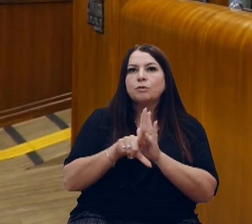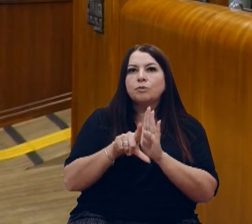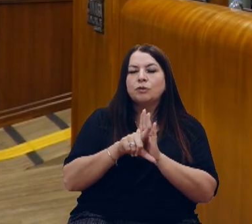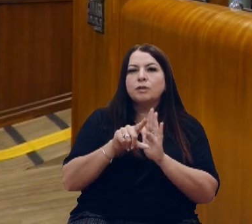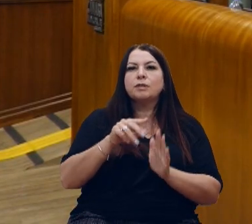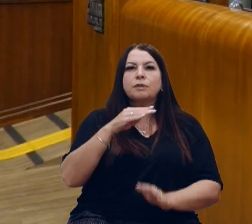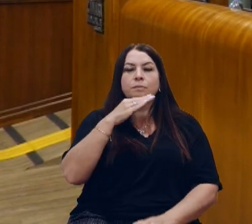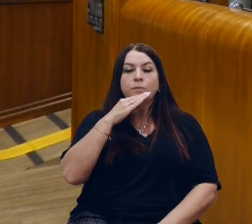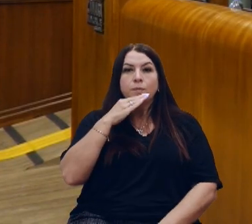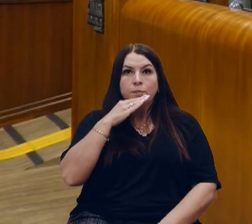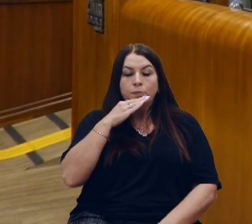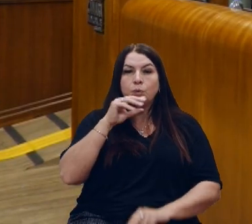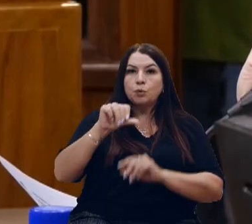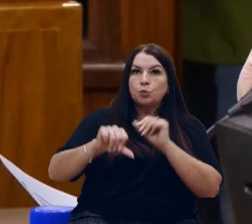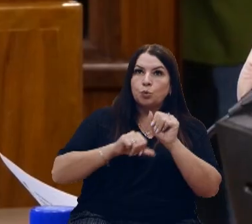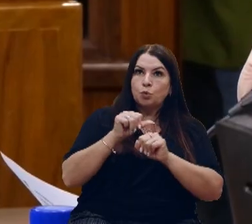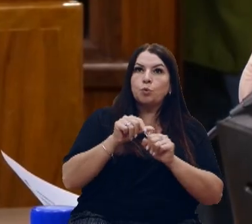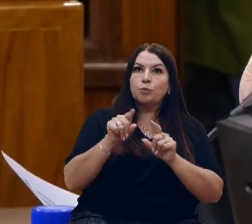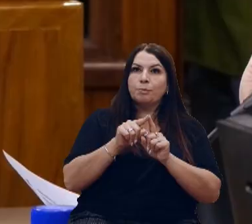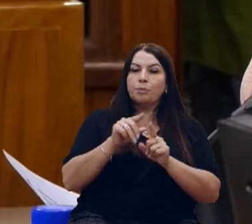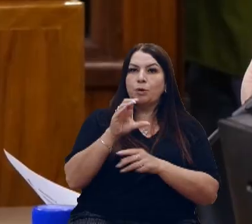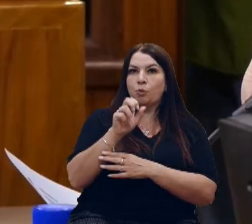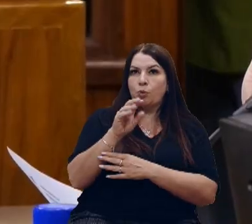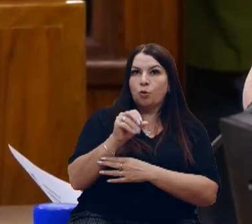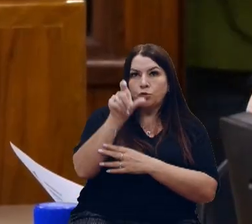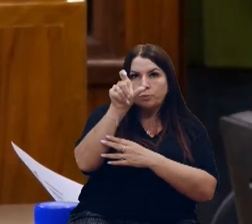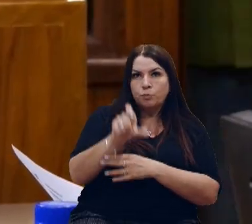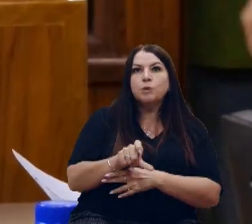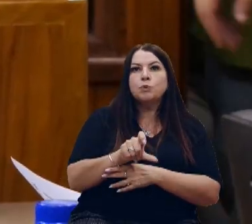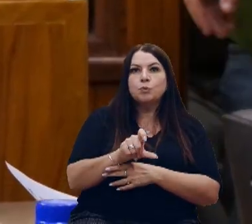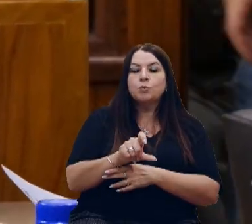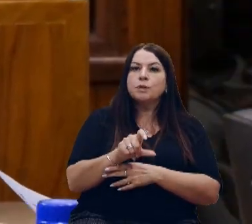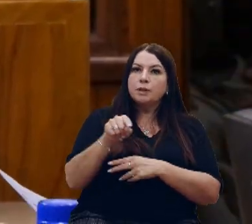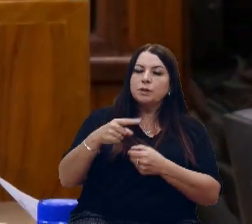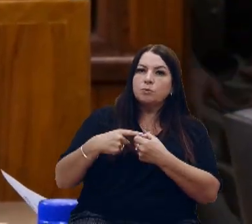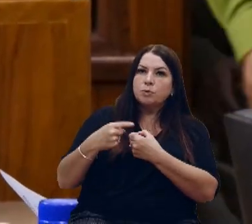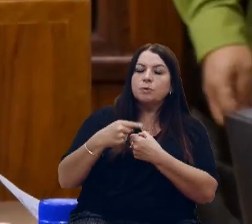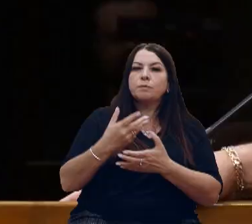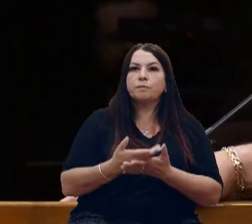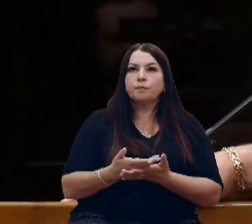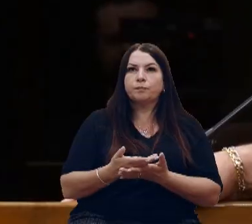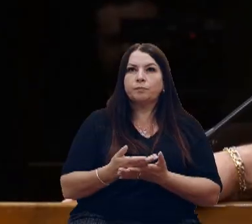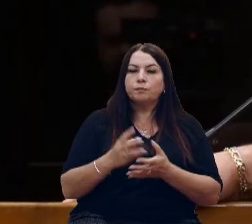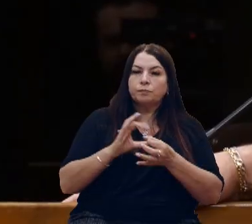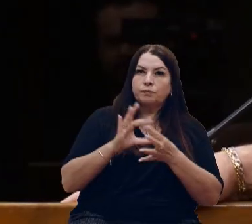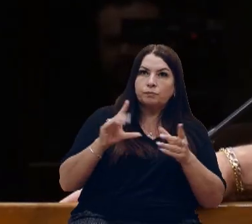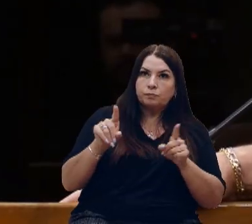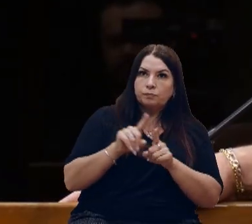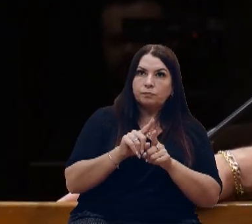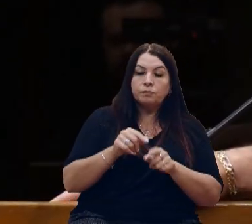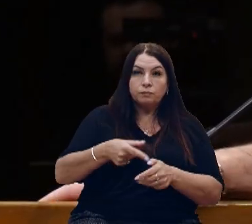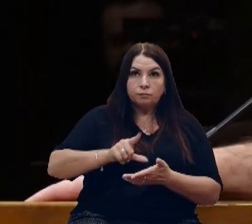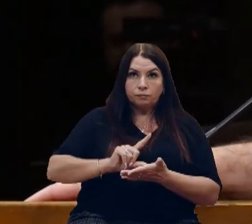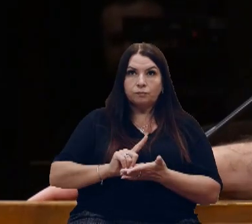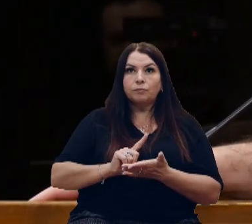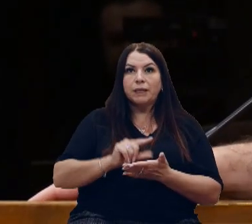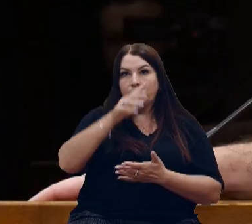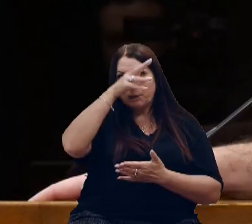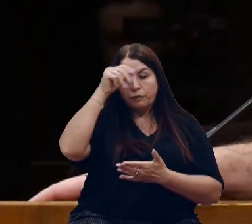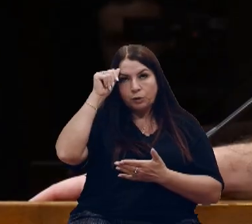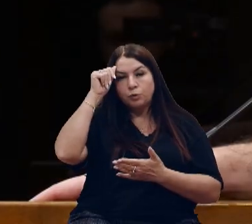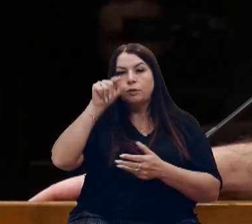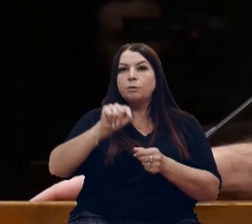Alexandre Bortoluz, que altera também o Código de Postura e passa a exigir autorização prévia da Prefeitura